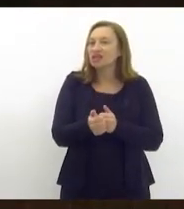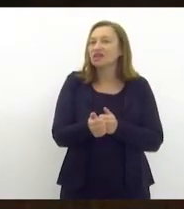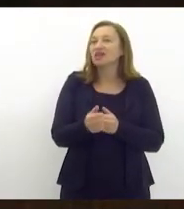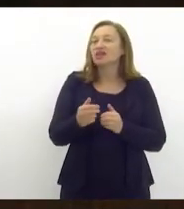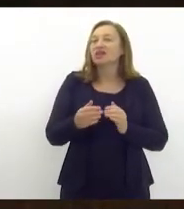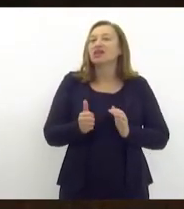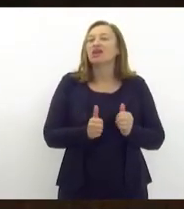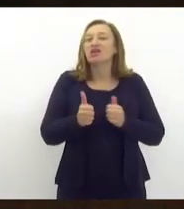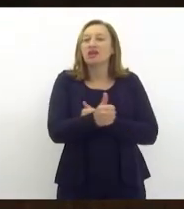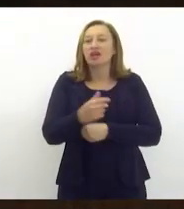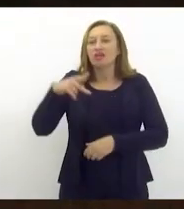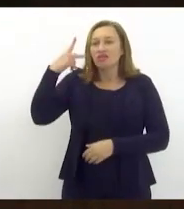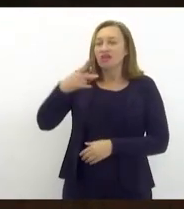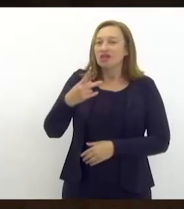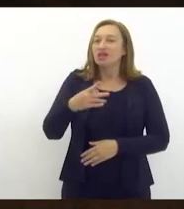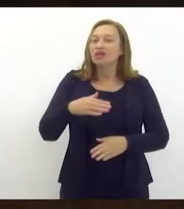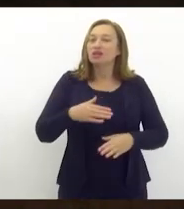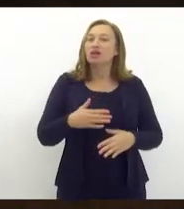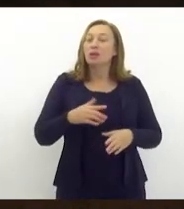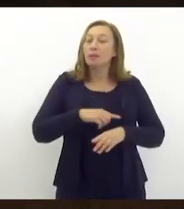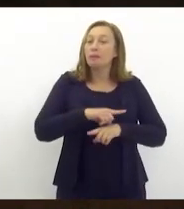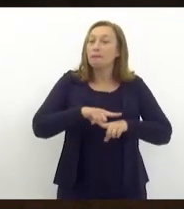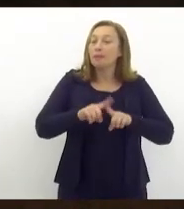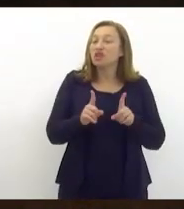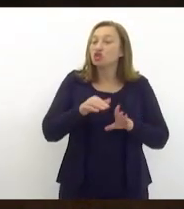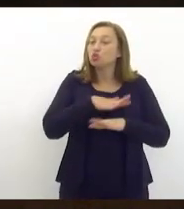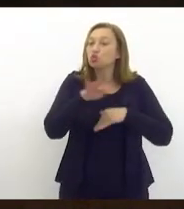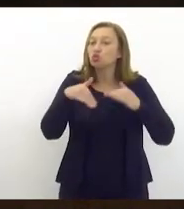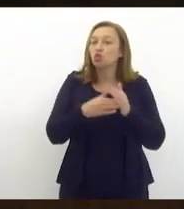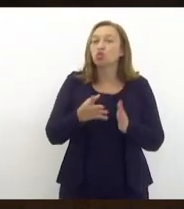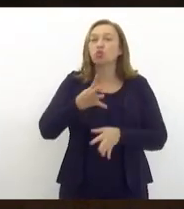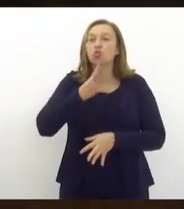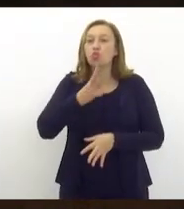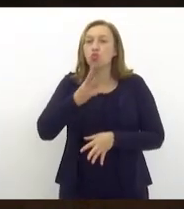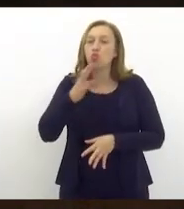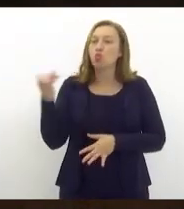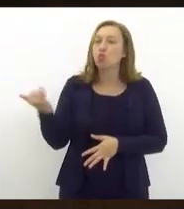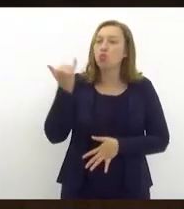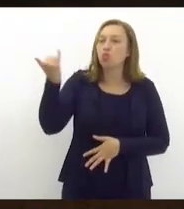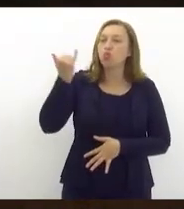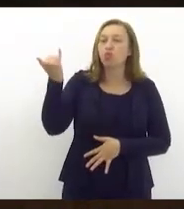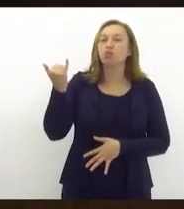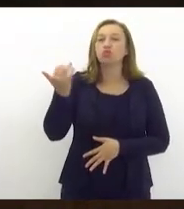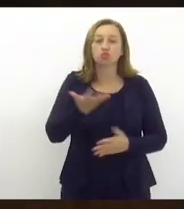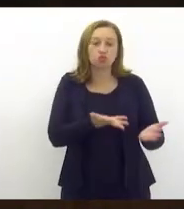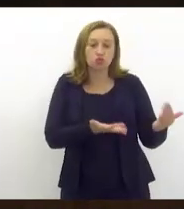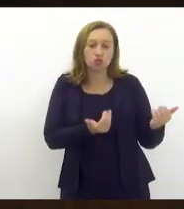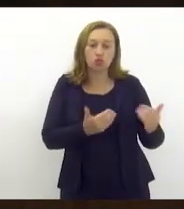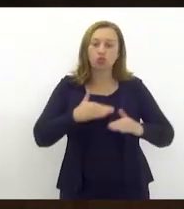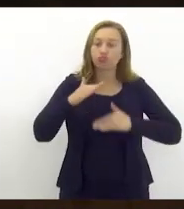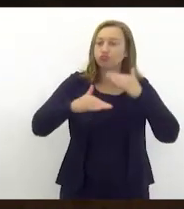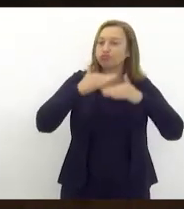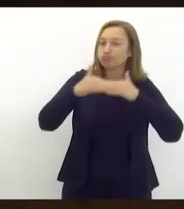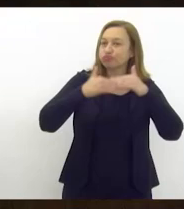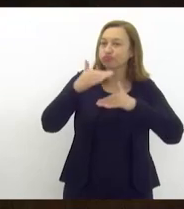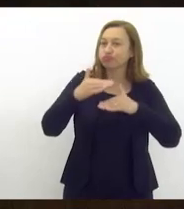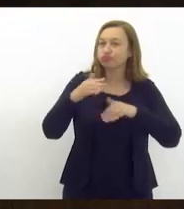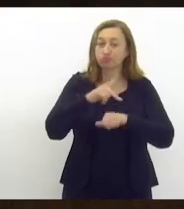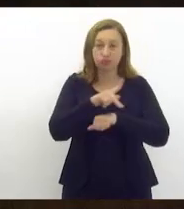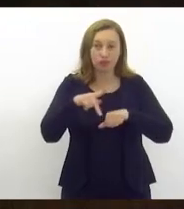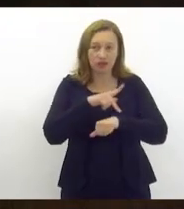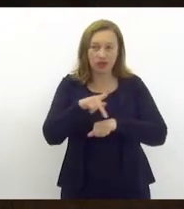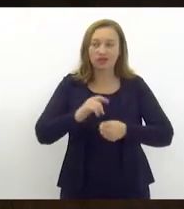parlamentar, mas com todos aqueles que reconhecem a importância da juventude para o desenvolvimento do nosso